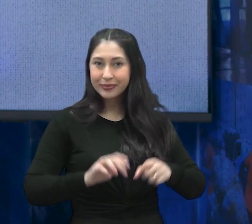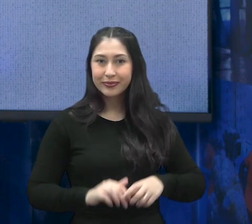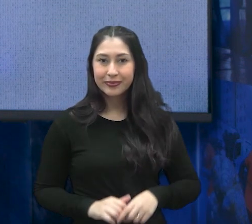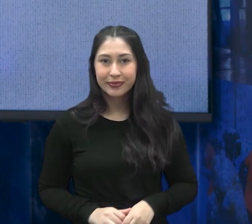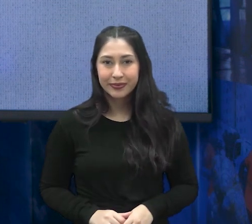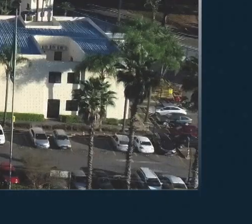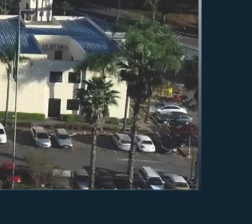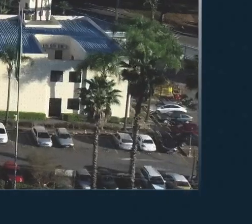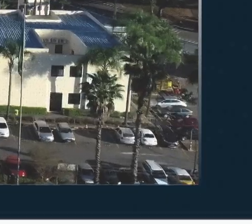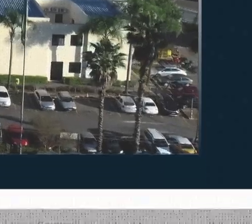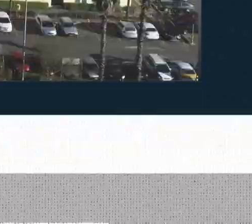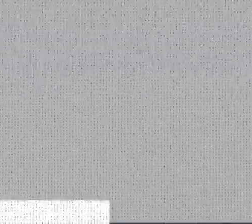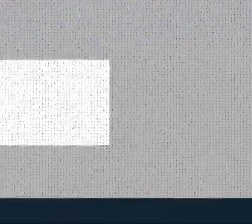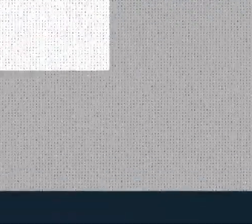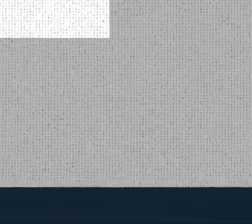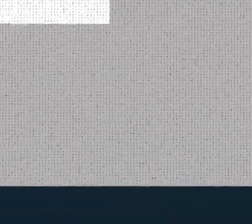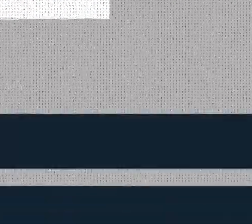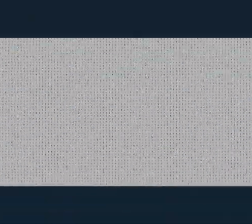da Cidade.